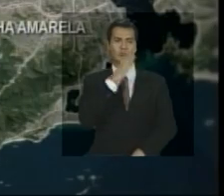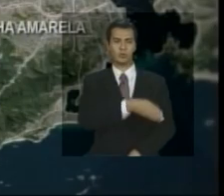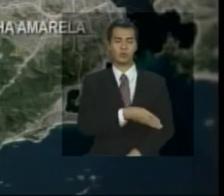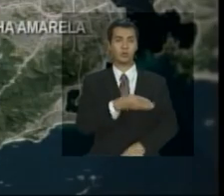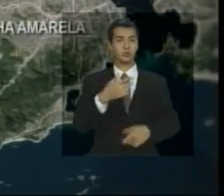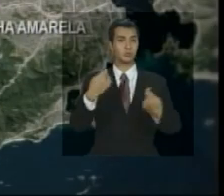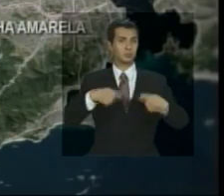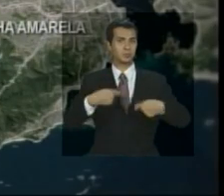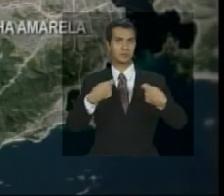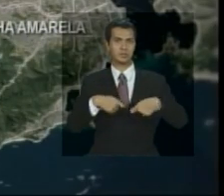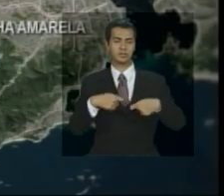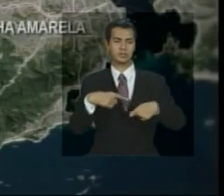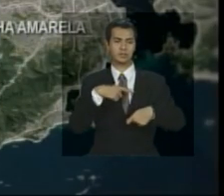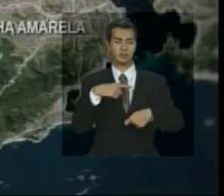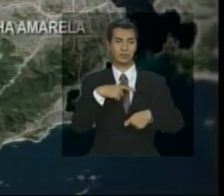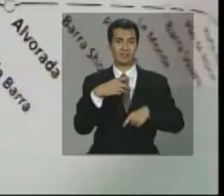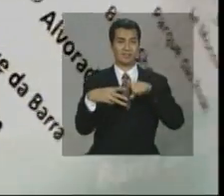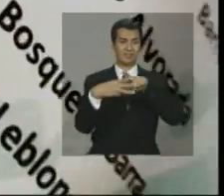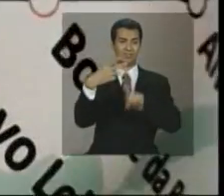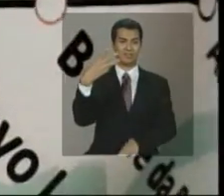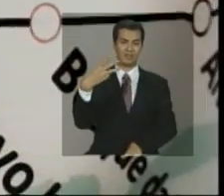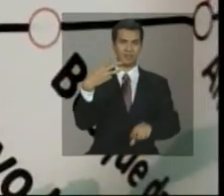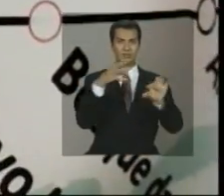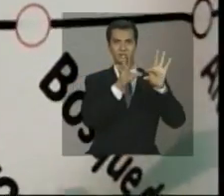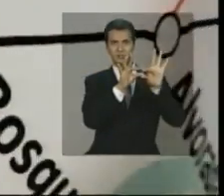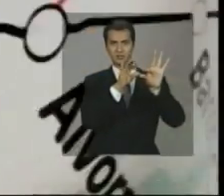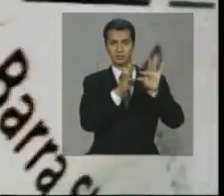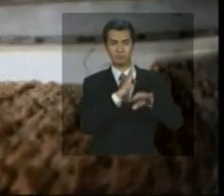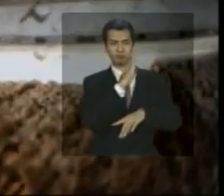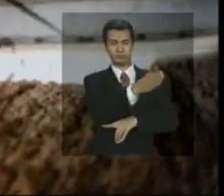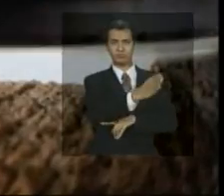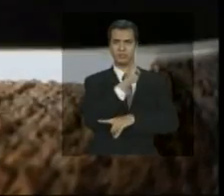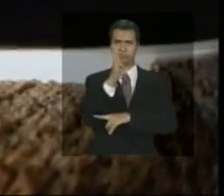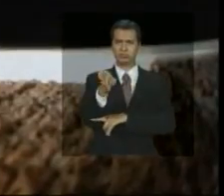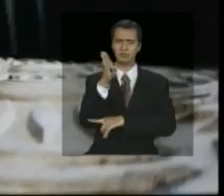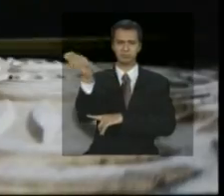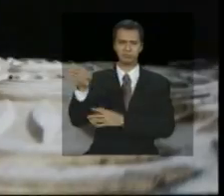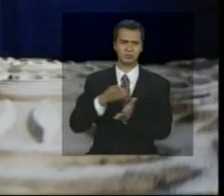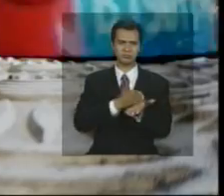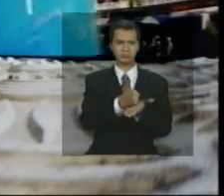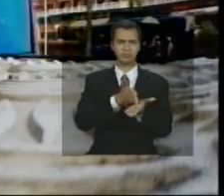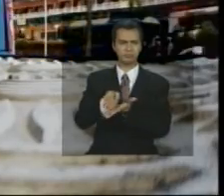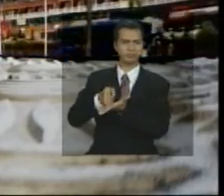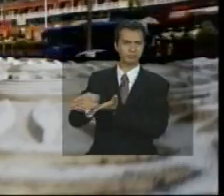descentraliza o tráfego em três grandes transversais. Isso é fundamental.